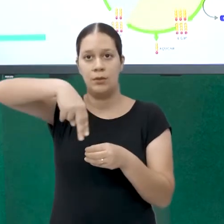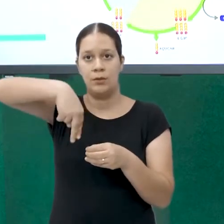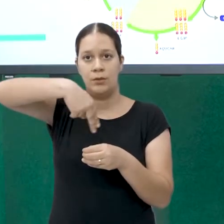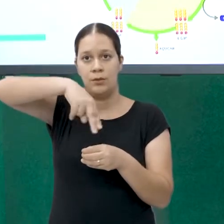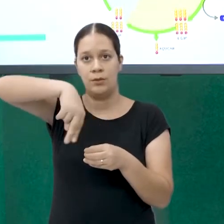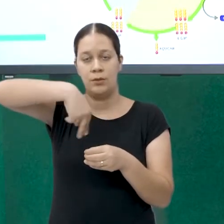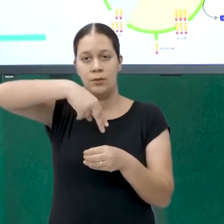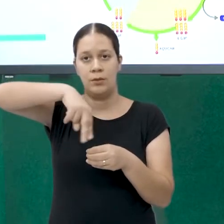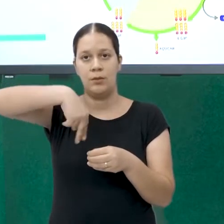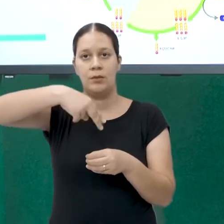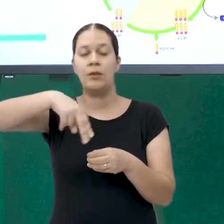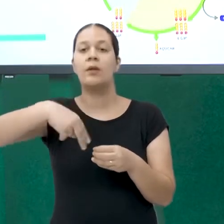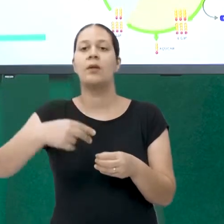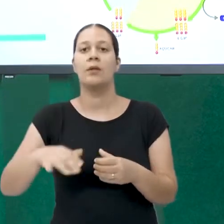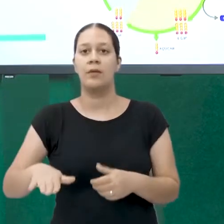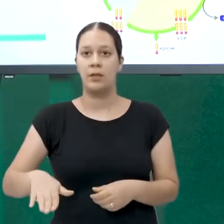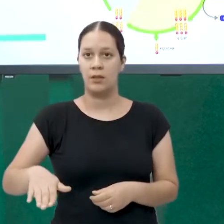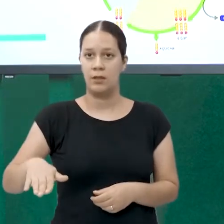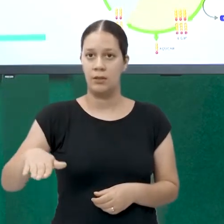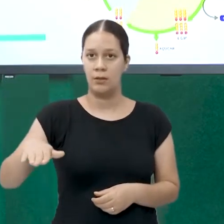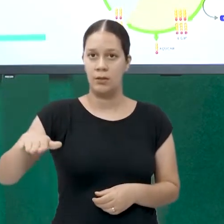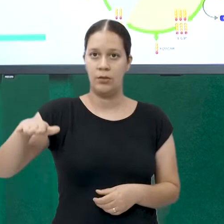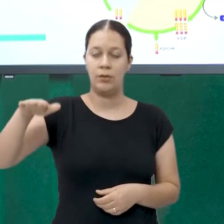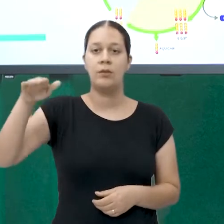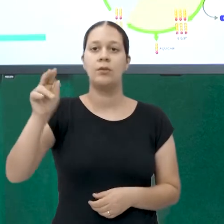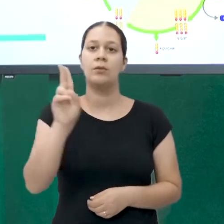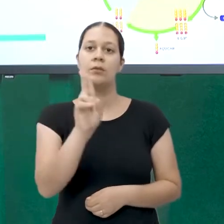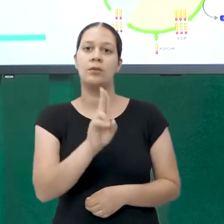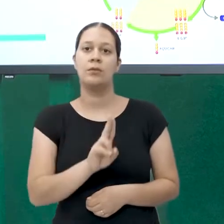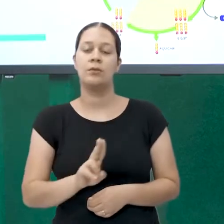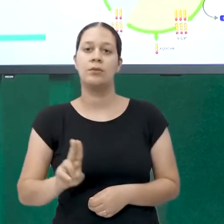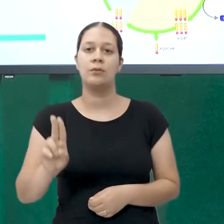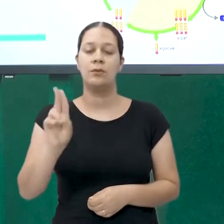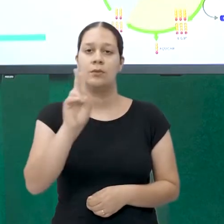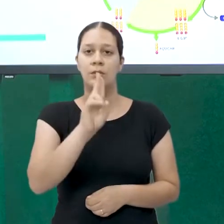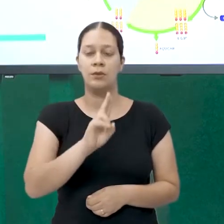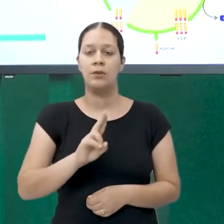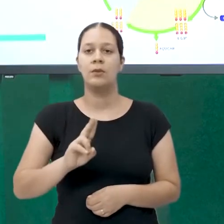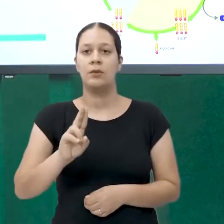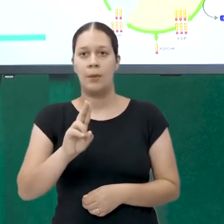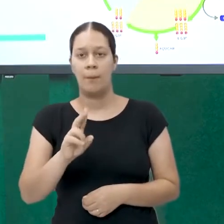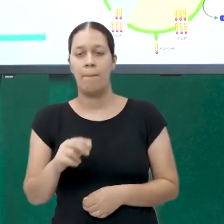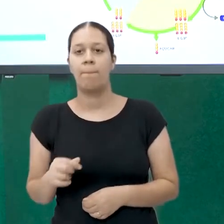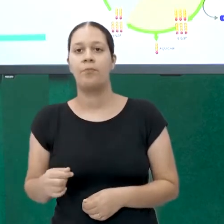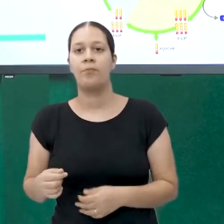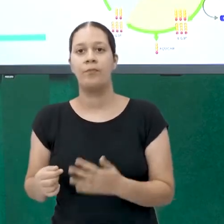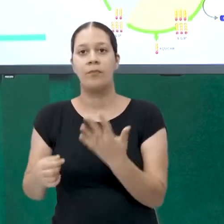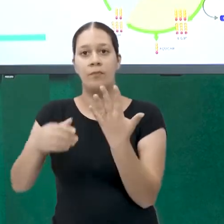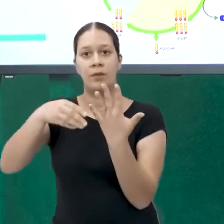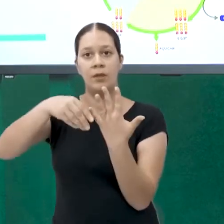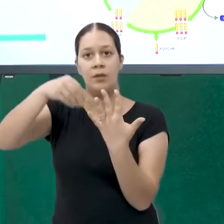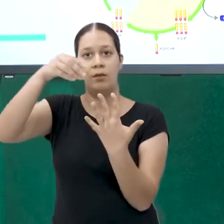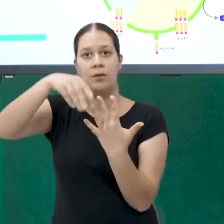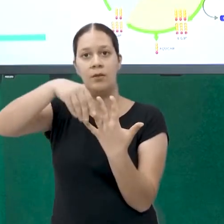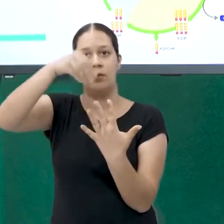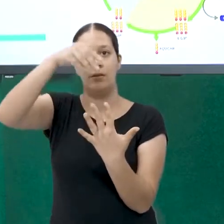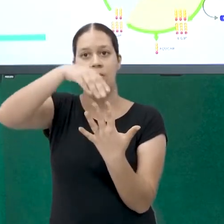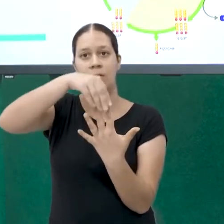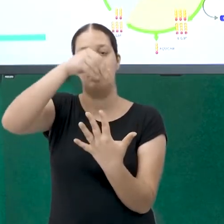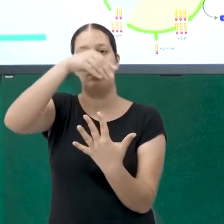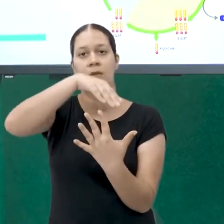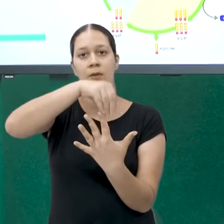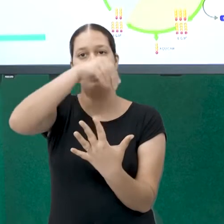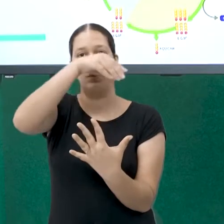nutrição, tá? Para ela crescer. Vai ser utilizada na cadeia alimentar, afinal, os organismos que estão que